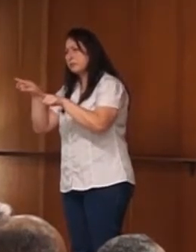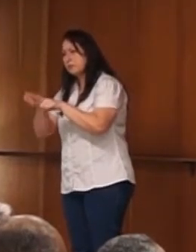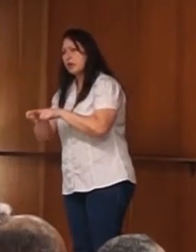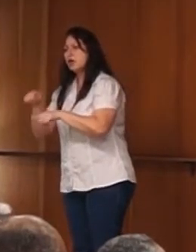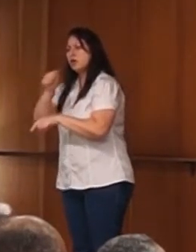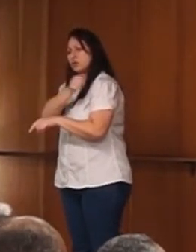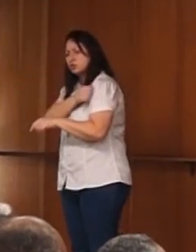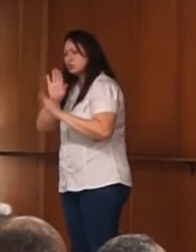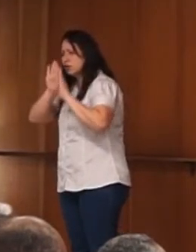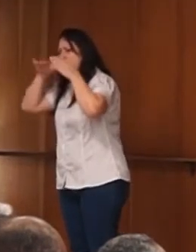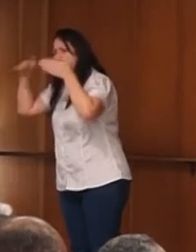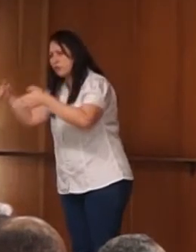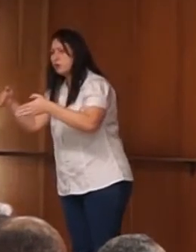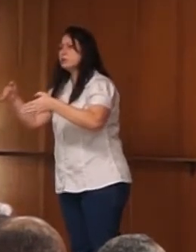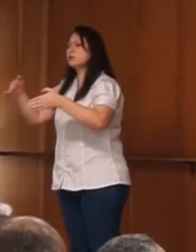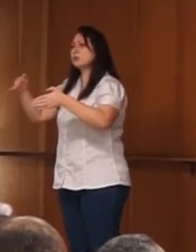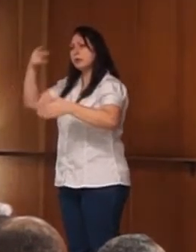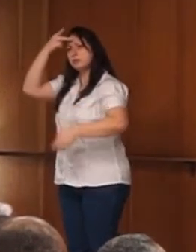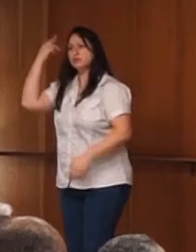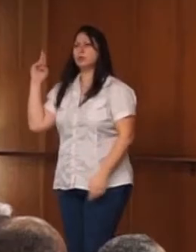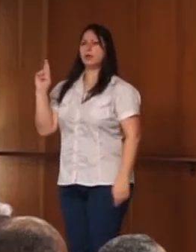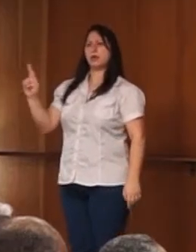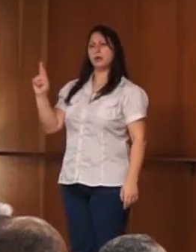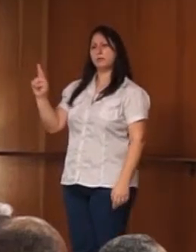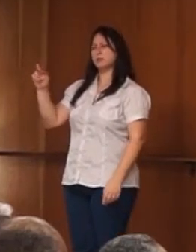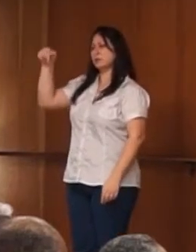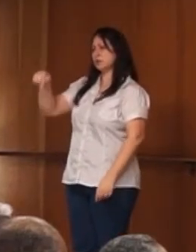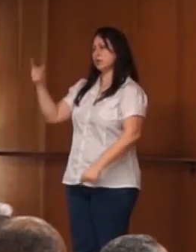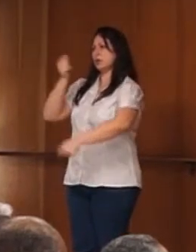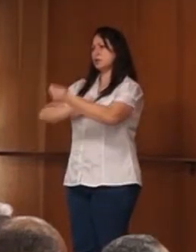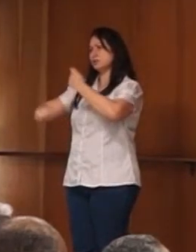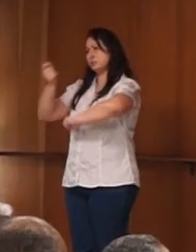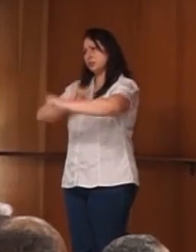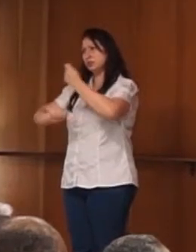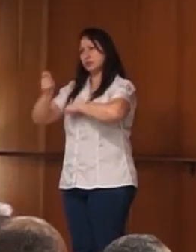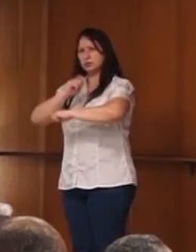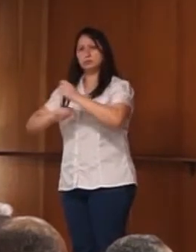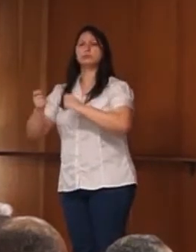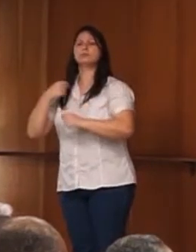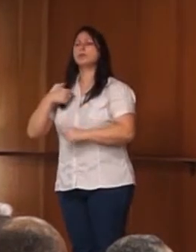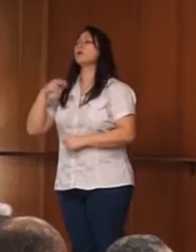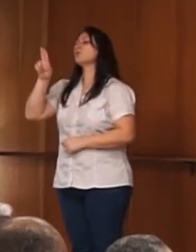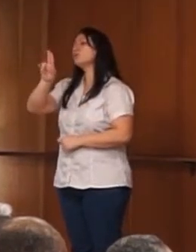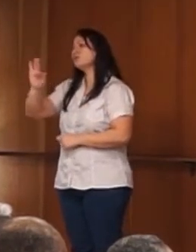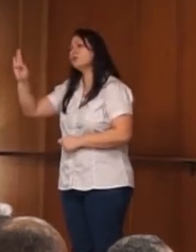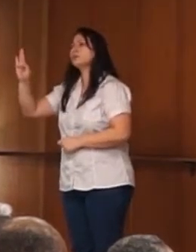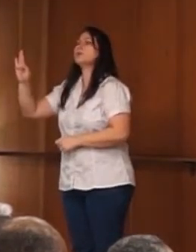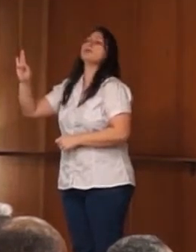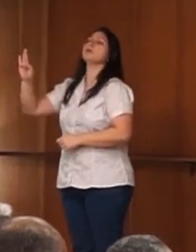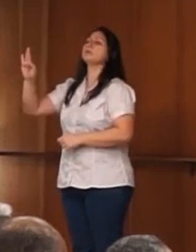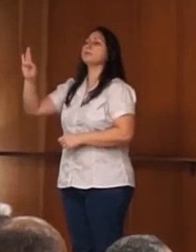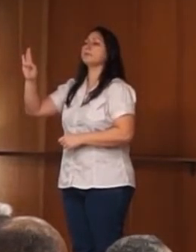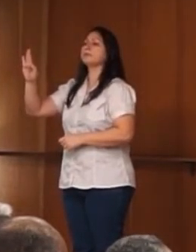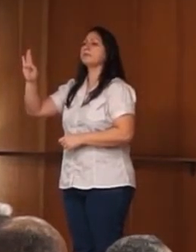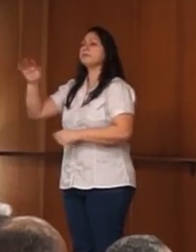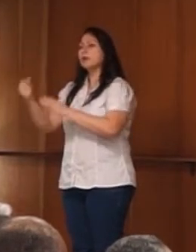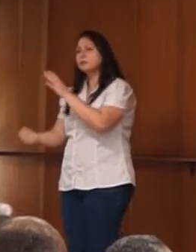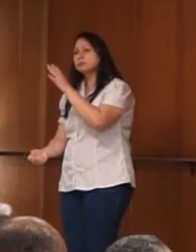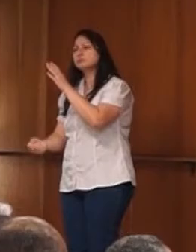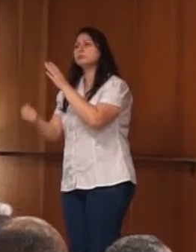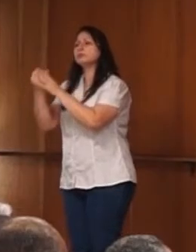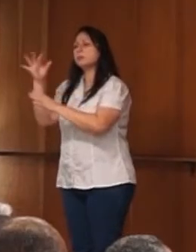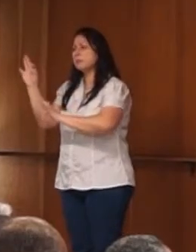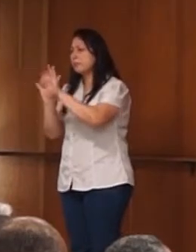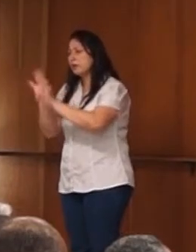estamos aqui como dignos representantes da administração da Federal Fluminense para fazer dessa universidade uma universidade realmente